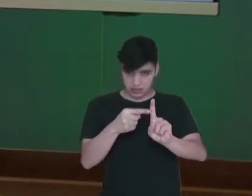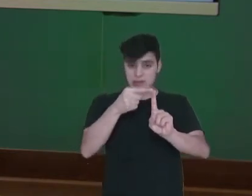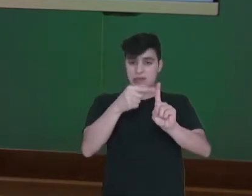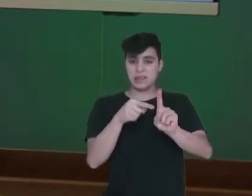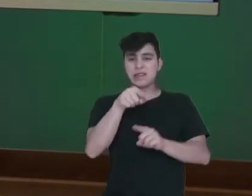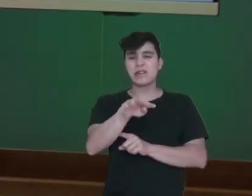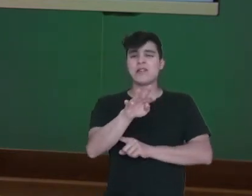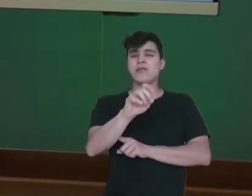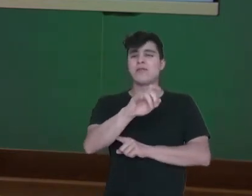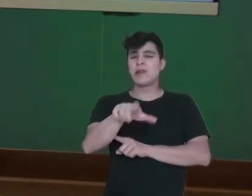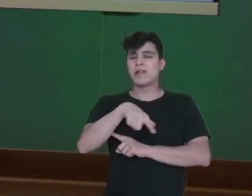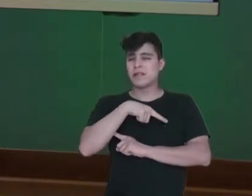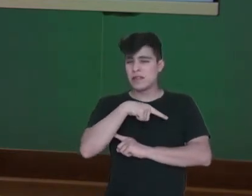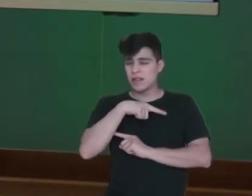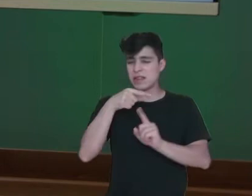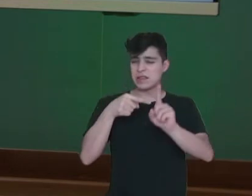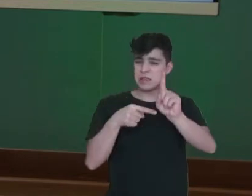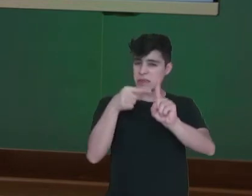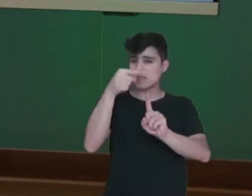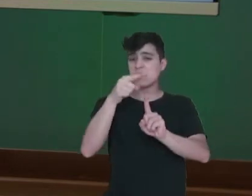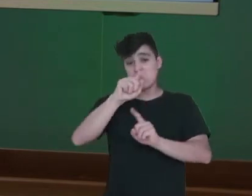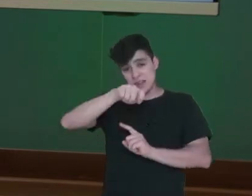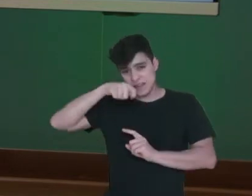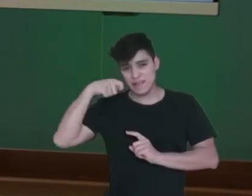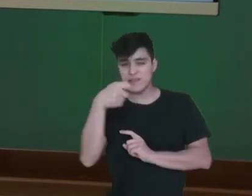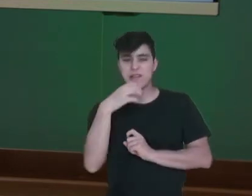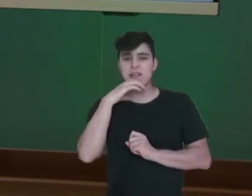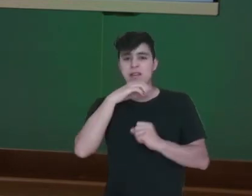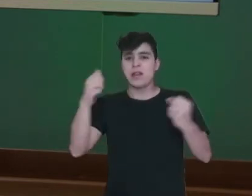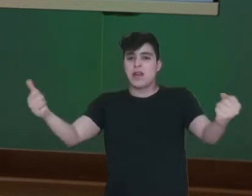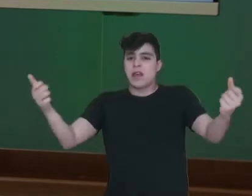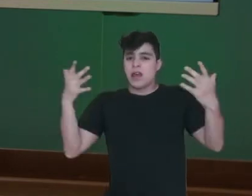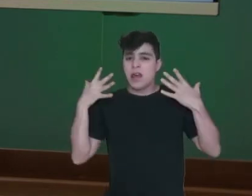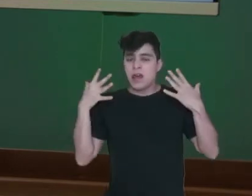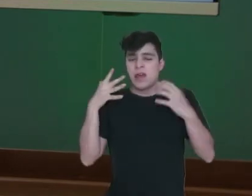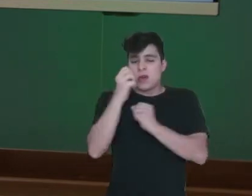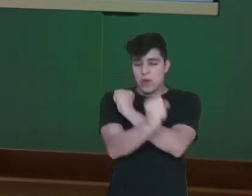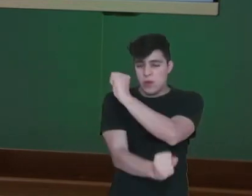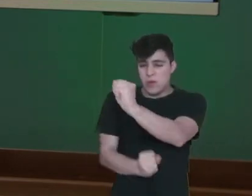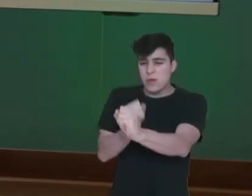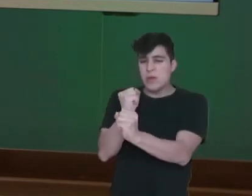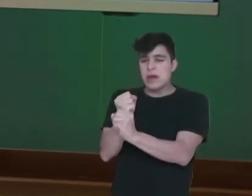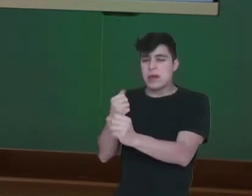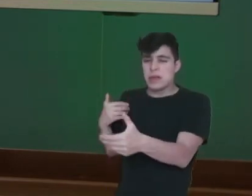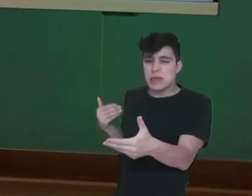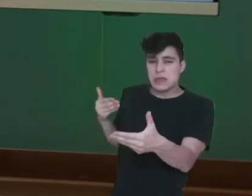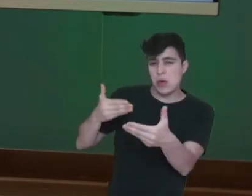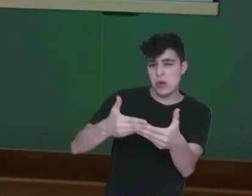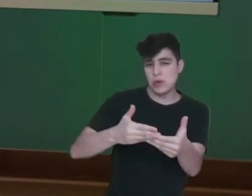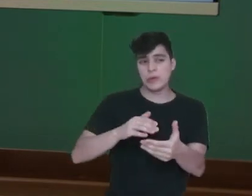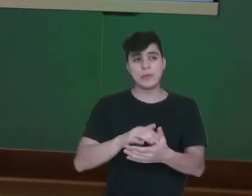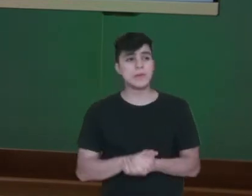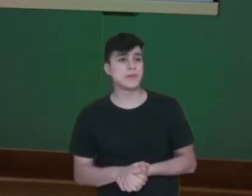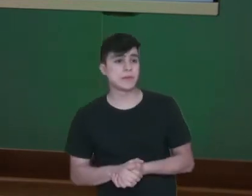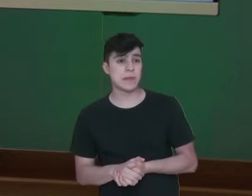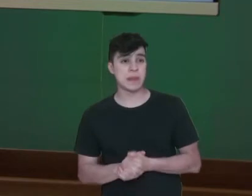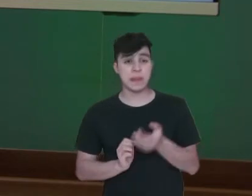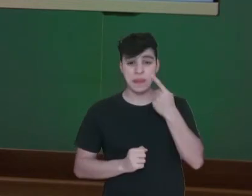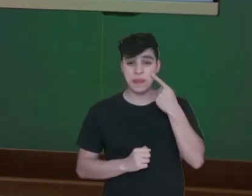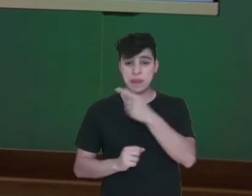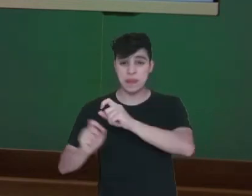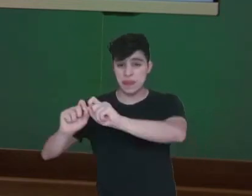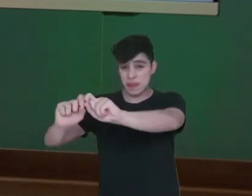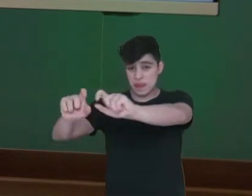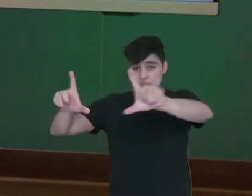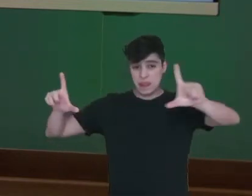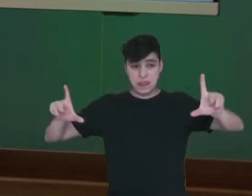nós temos temperaturas elevadas durante o ano todo. E aqui nós temos um gráfico que é